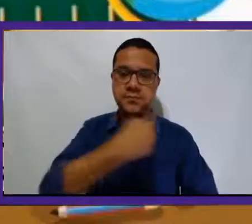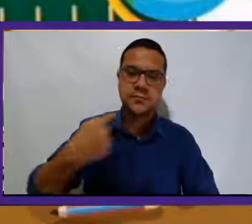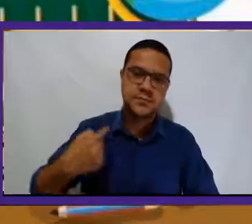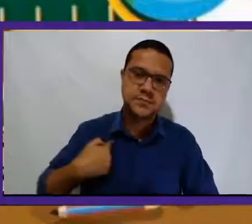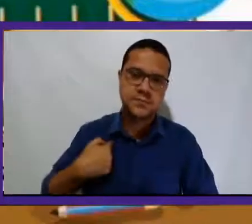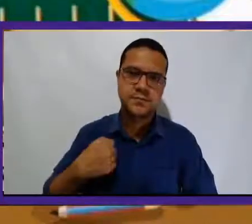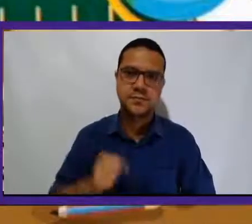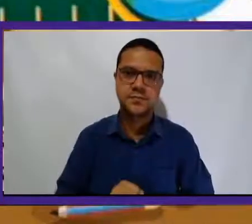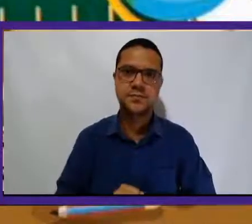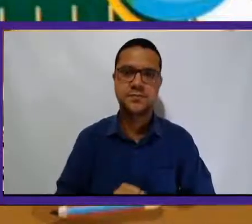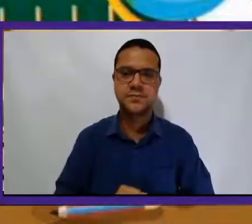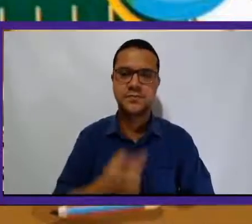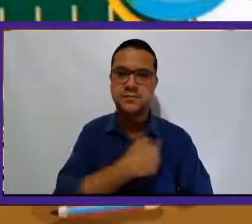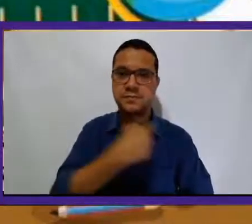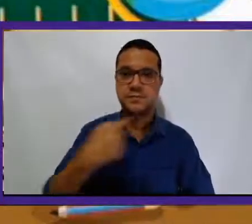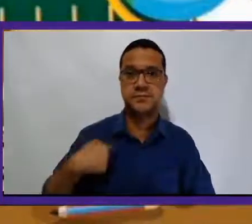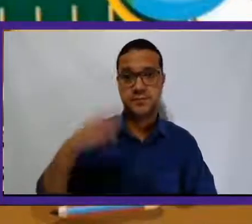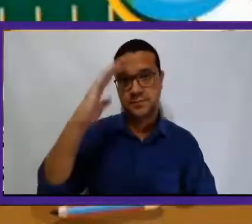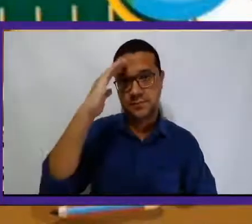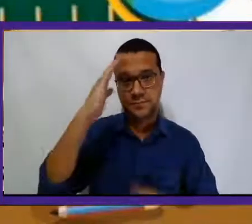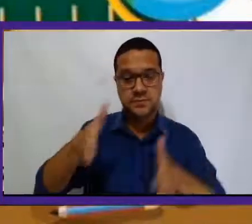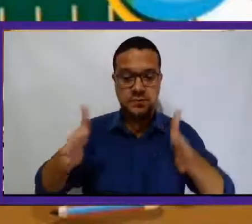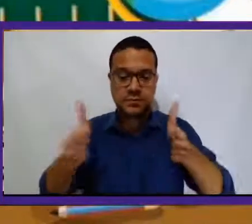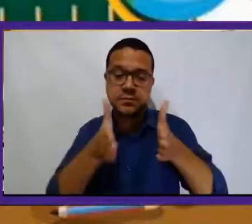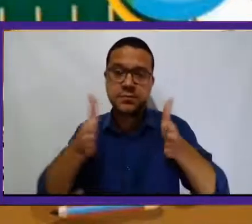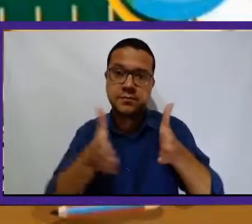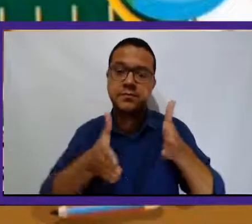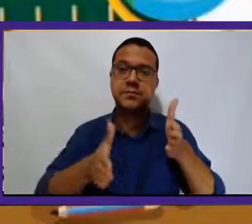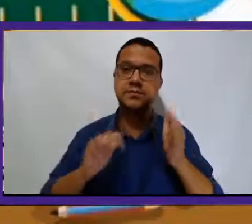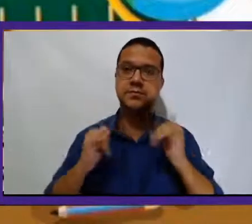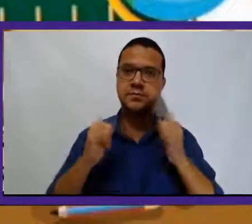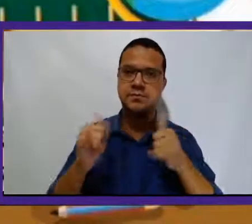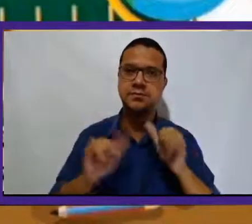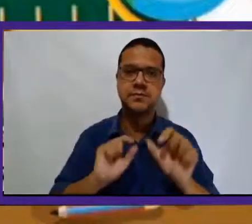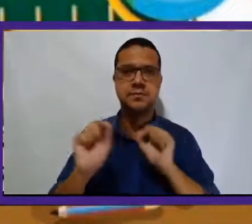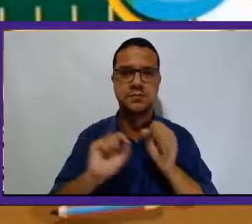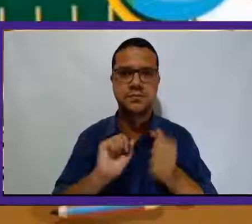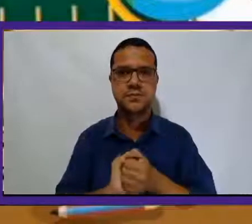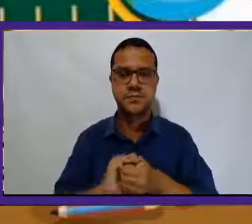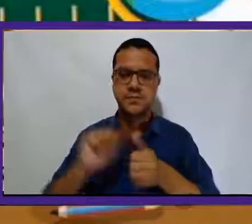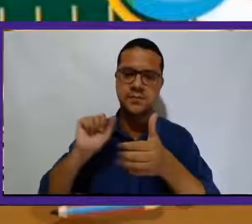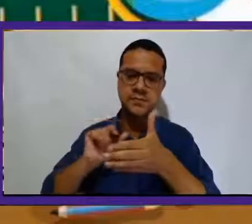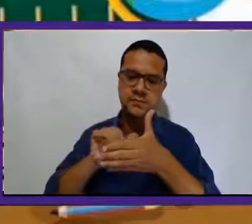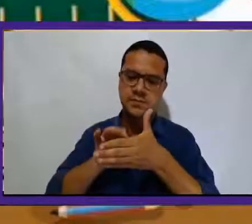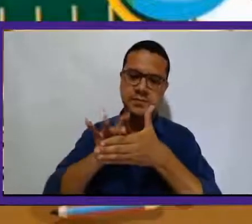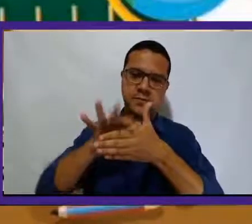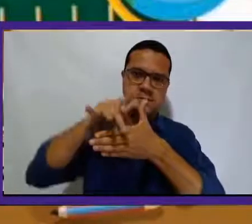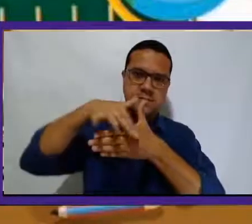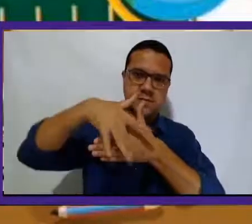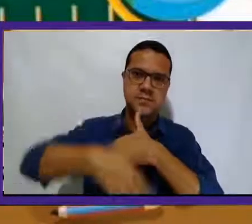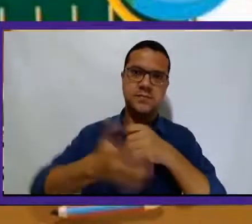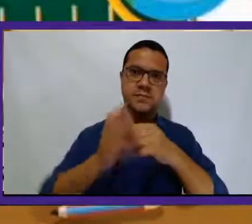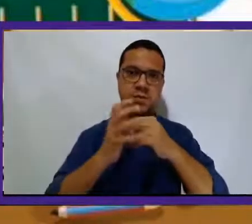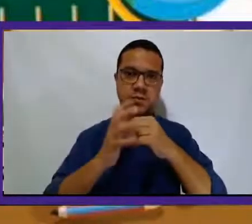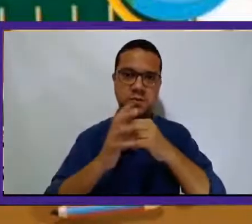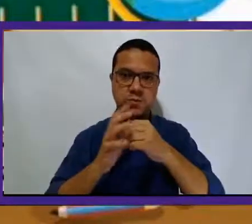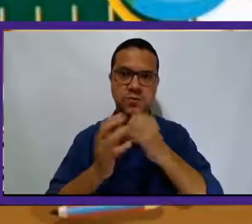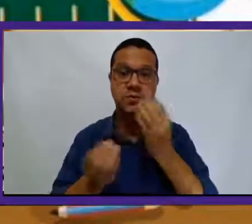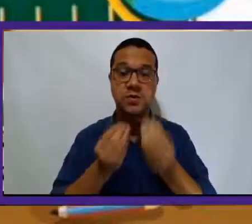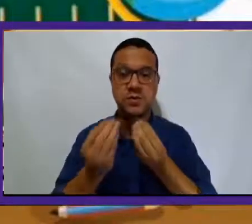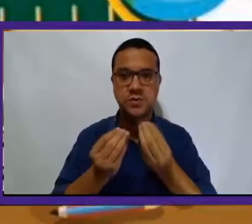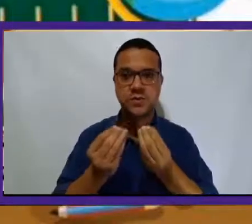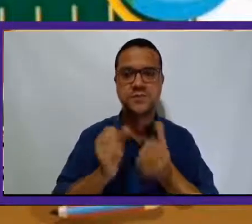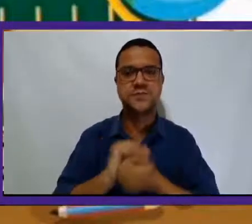A nossa O nosso carro-chefe Na produção De energia São as Hidrelétricas Que é o Principal meio De produção De energia Elétrica No país